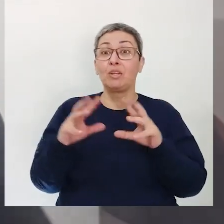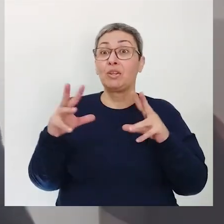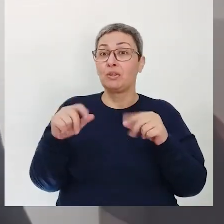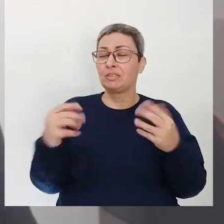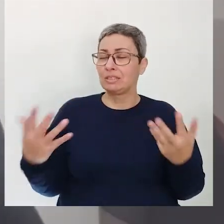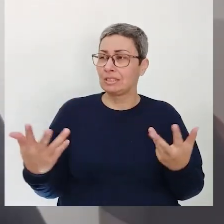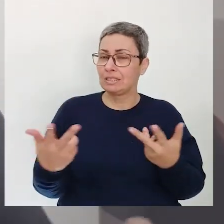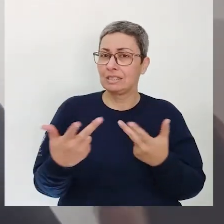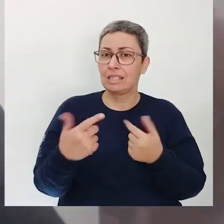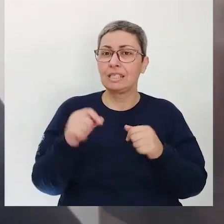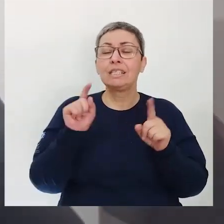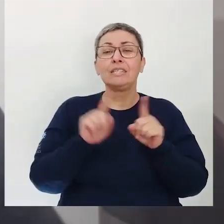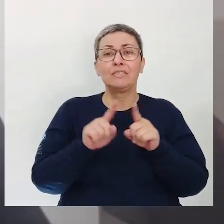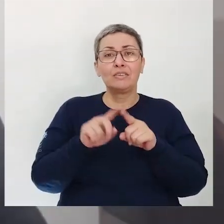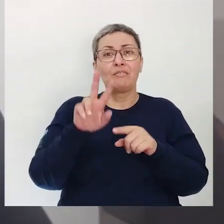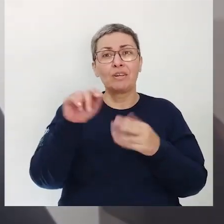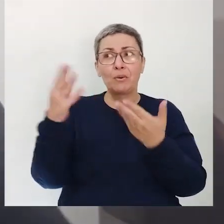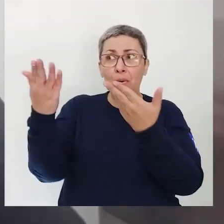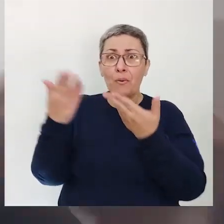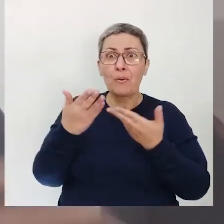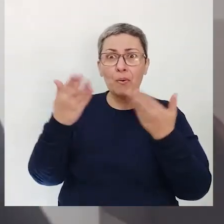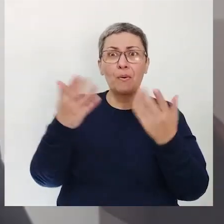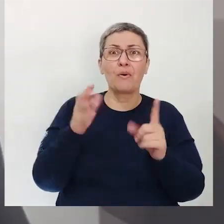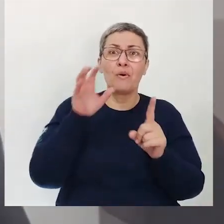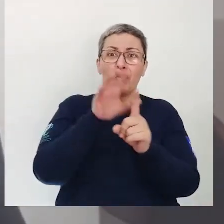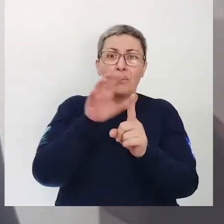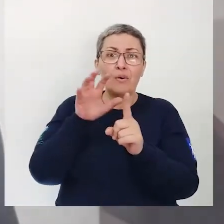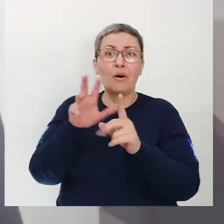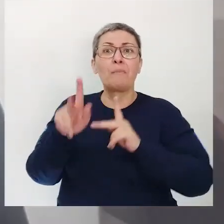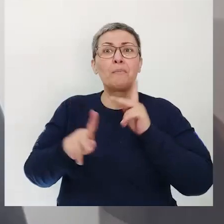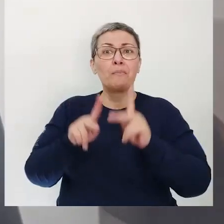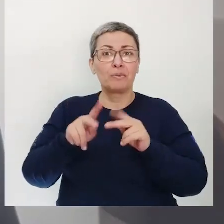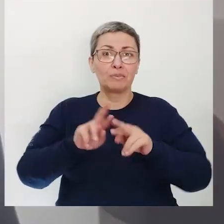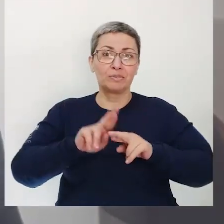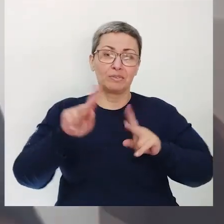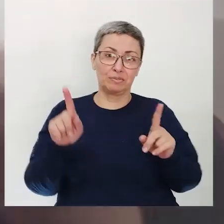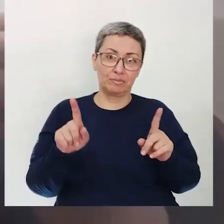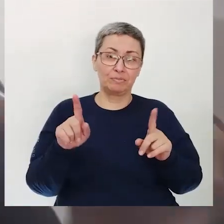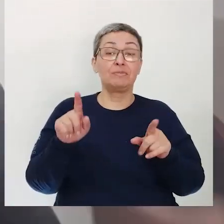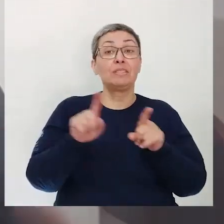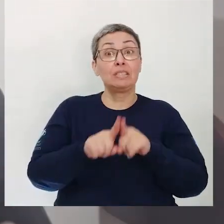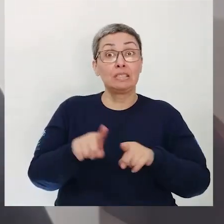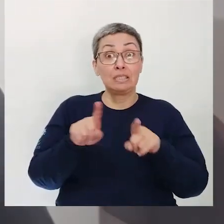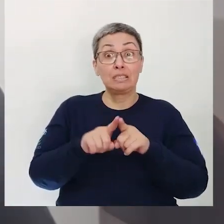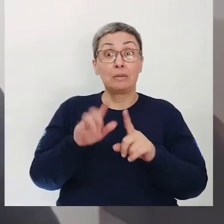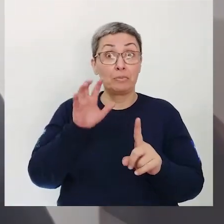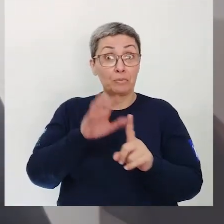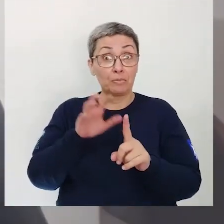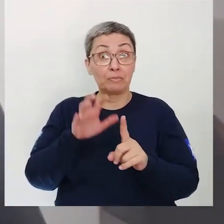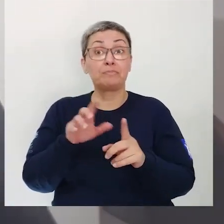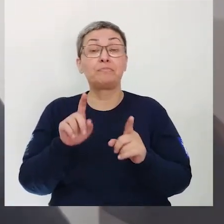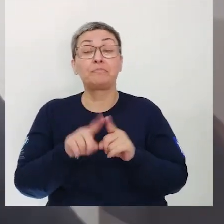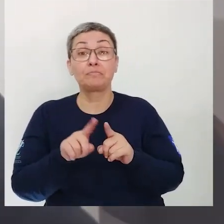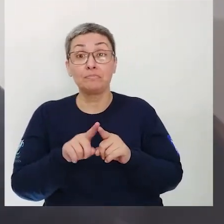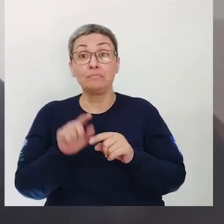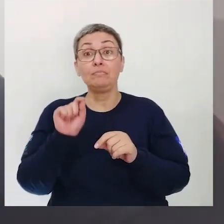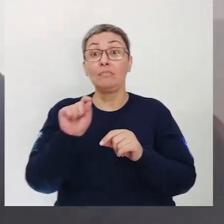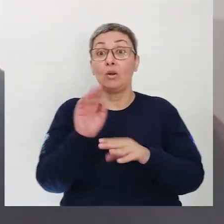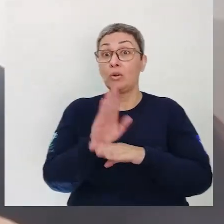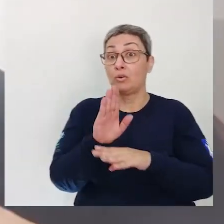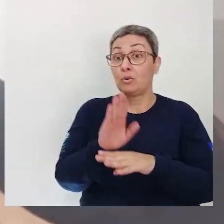toda essa riqueza, ela veio de influência de diversos povos, né? E essas influências,